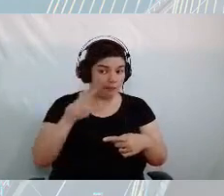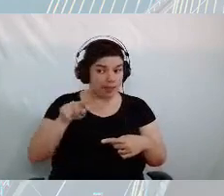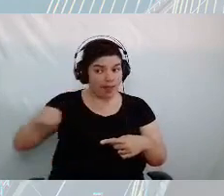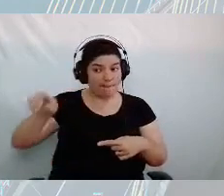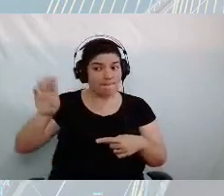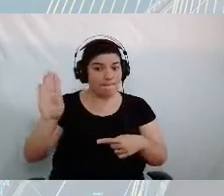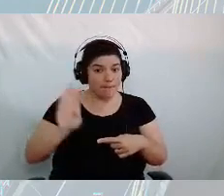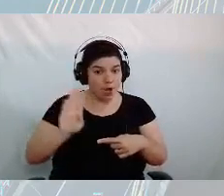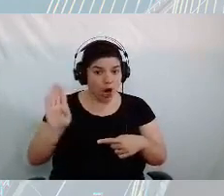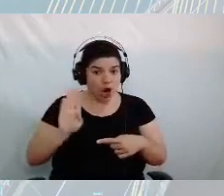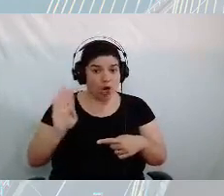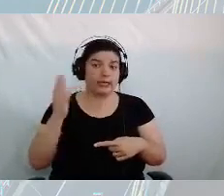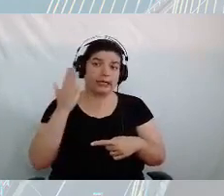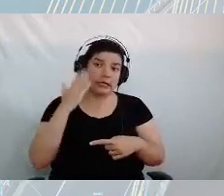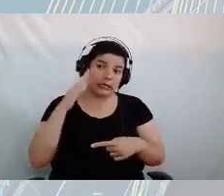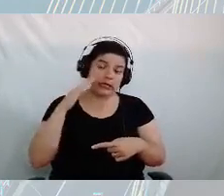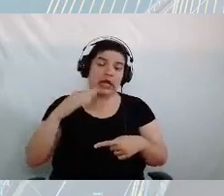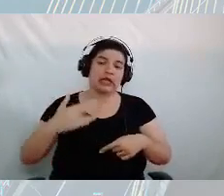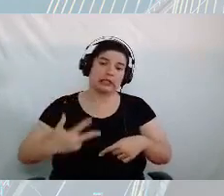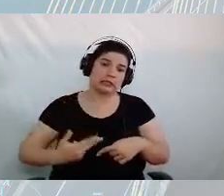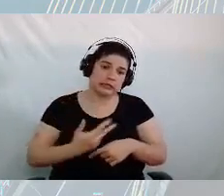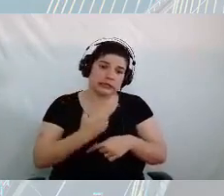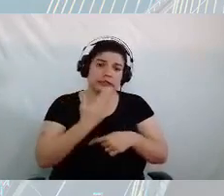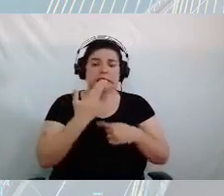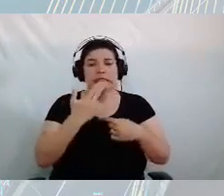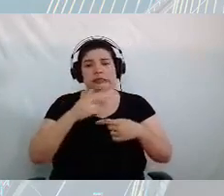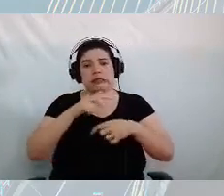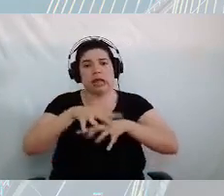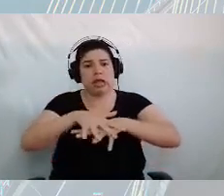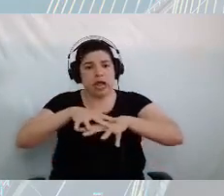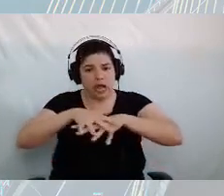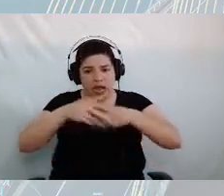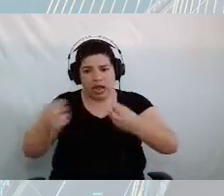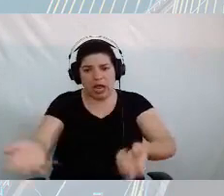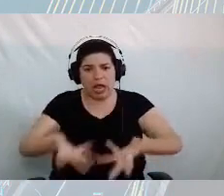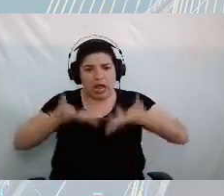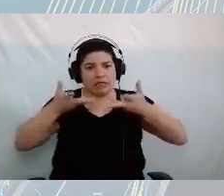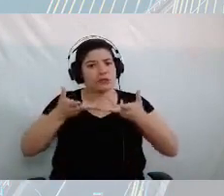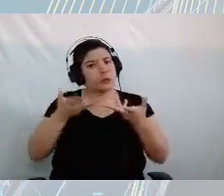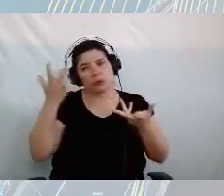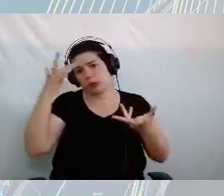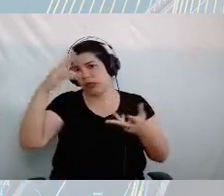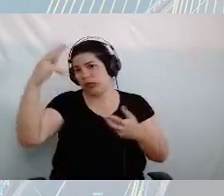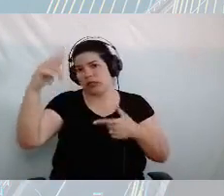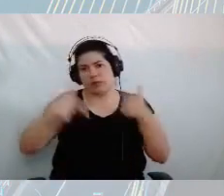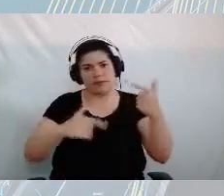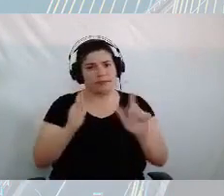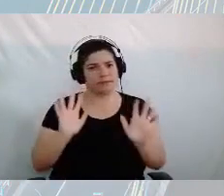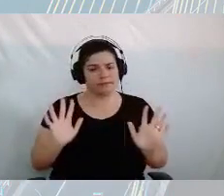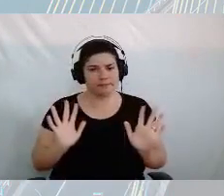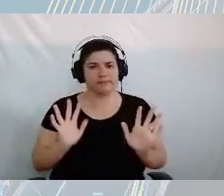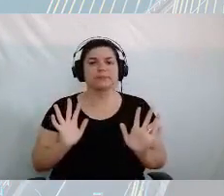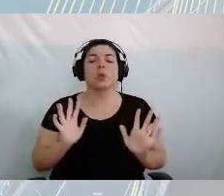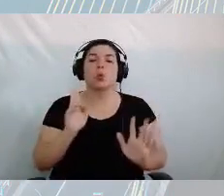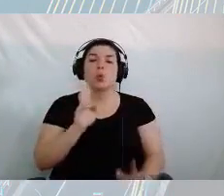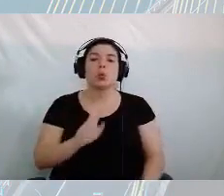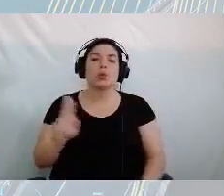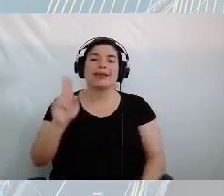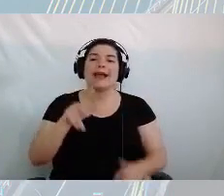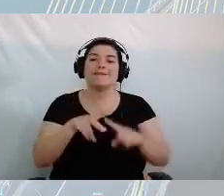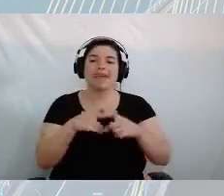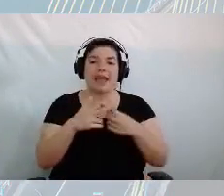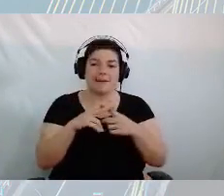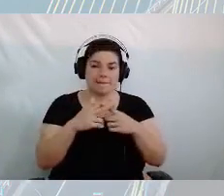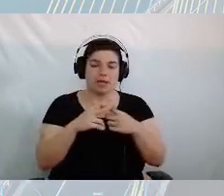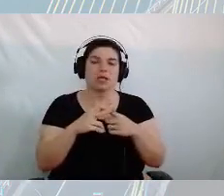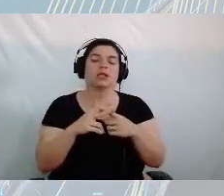de bisturi, de rede, eu não faço ideia o que eles usam no dia a dia deles. Usar uma ferramenta de whiteboard era uma novidade.